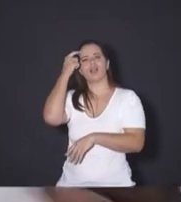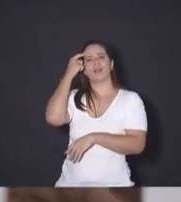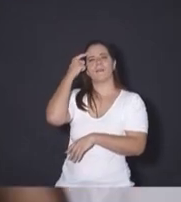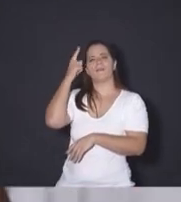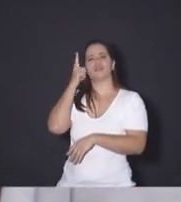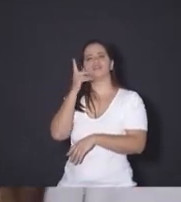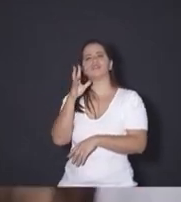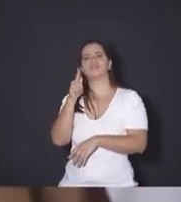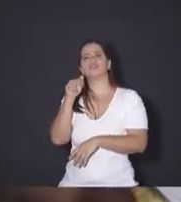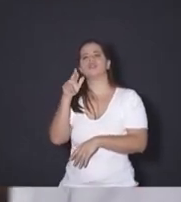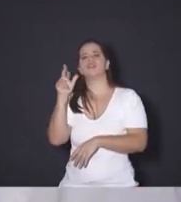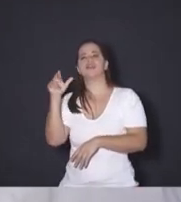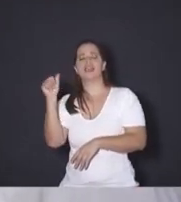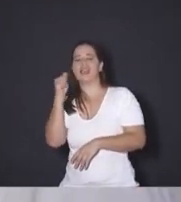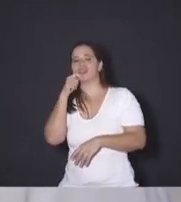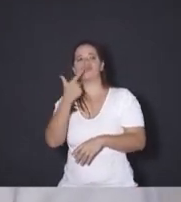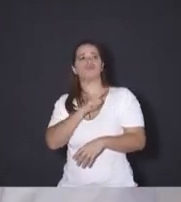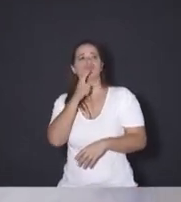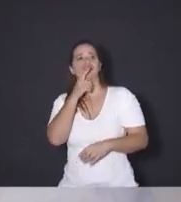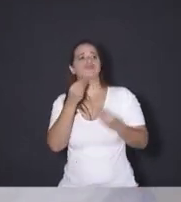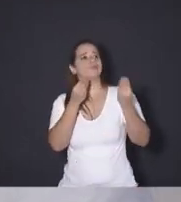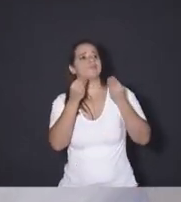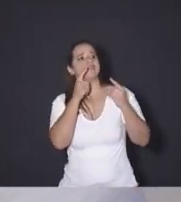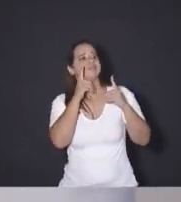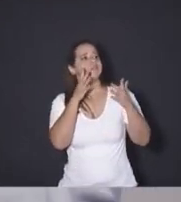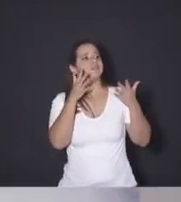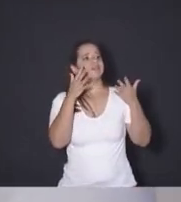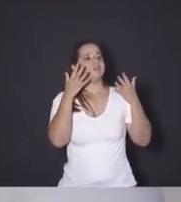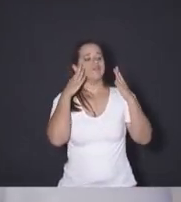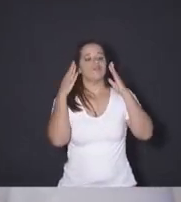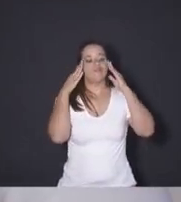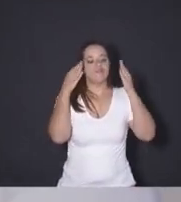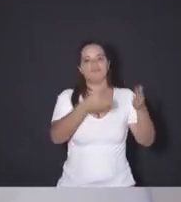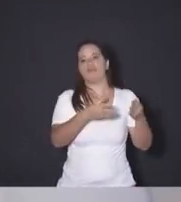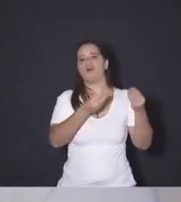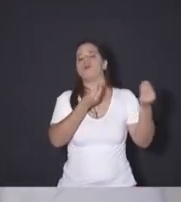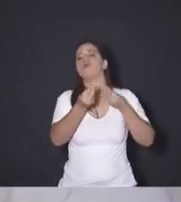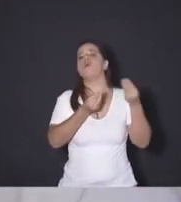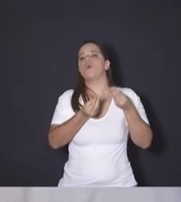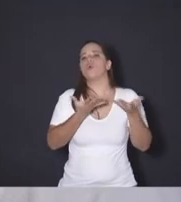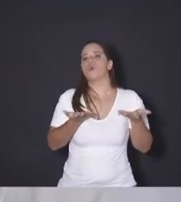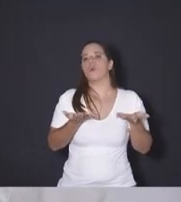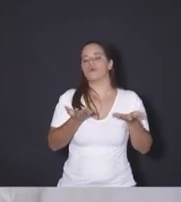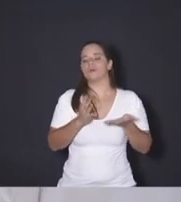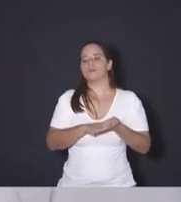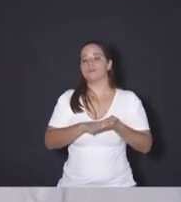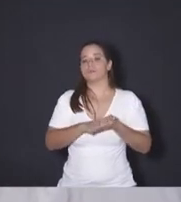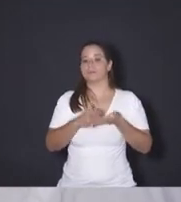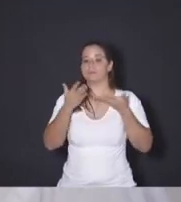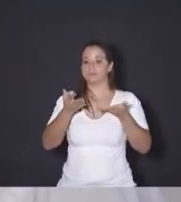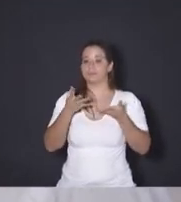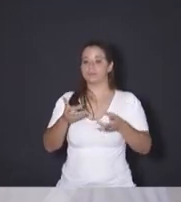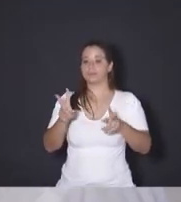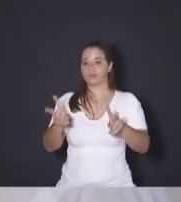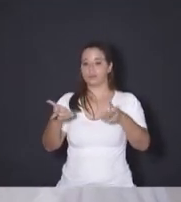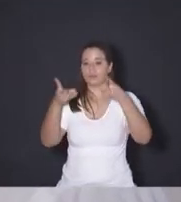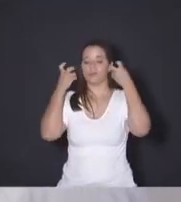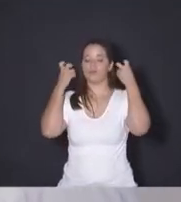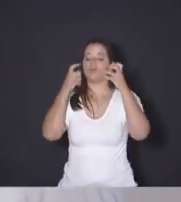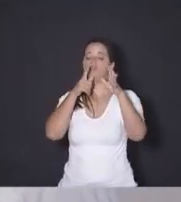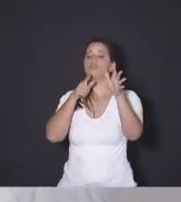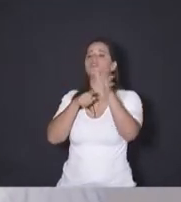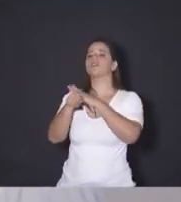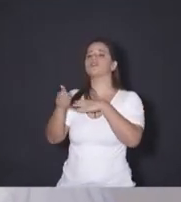sérgio guerra não tinha um critério de dessa exposição como seria então quando eu observei eu fiz a pergunta